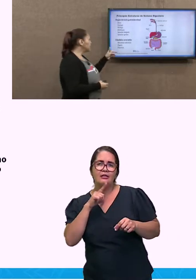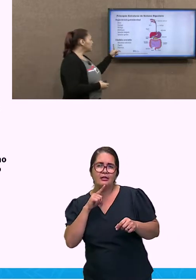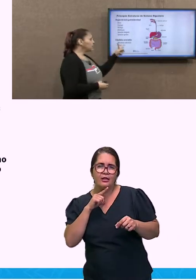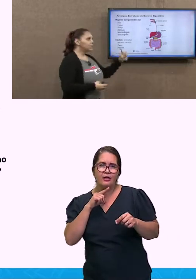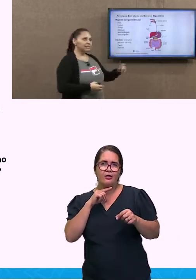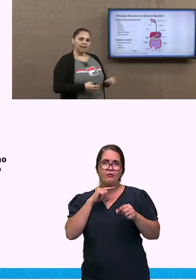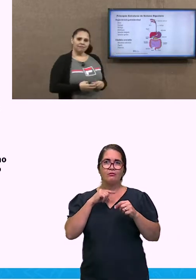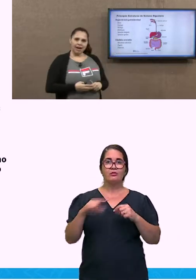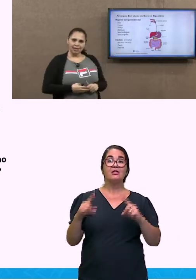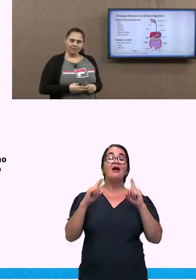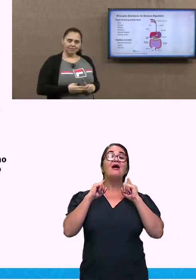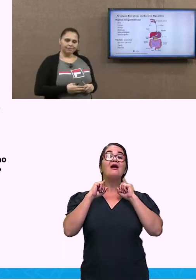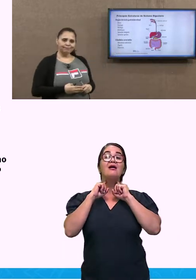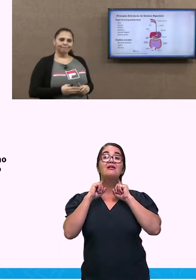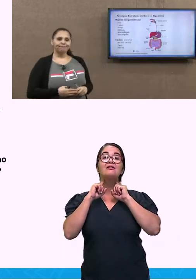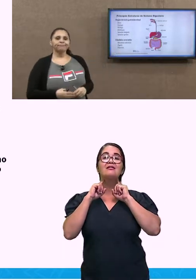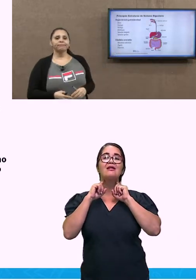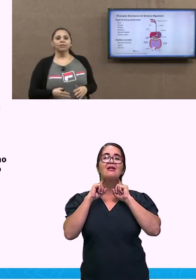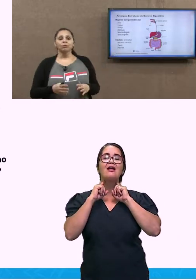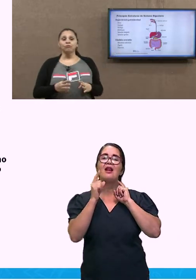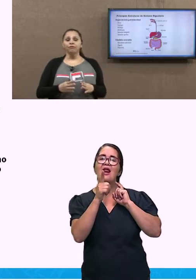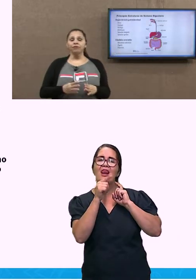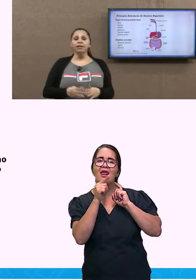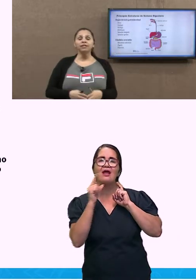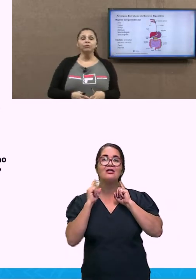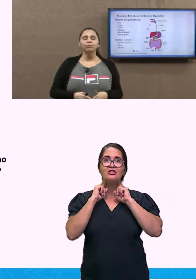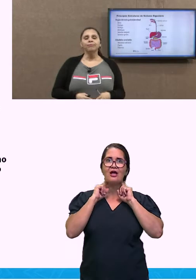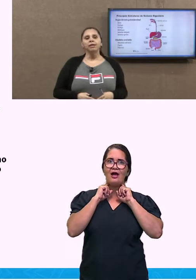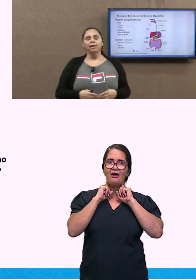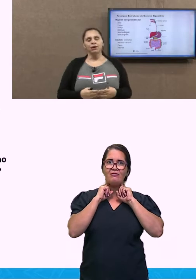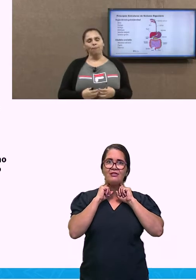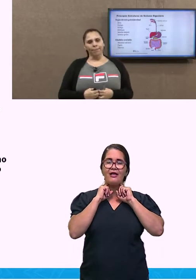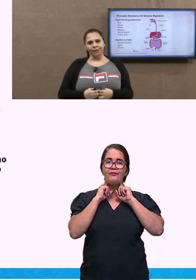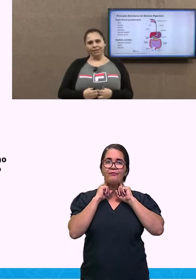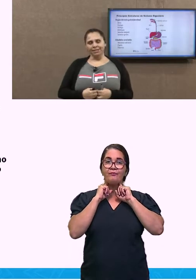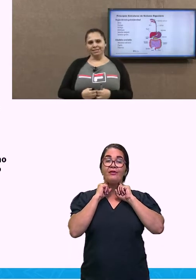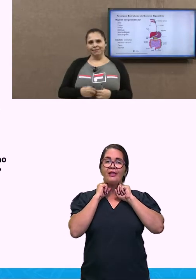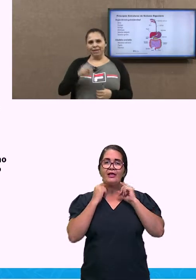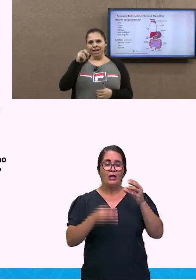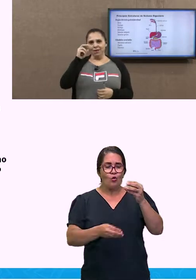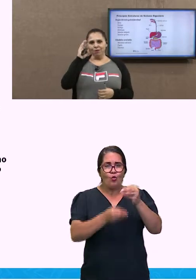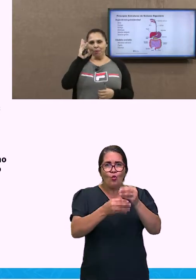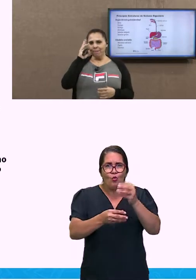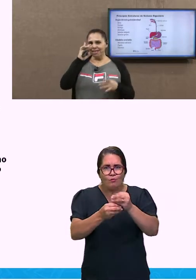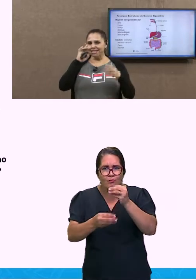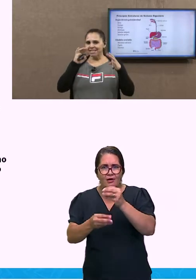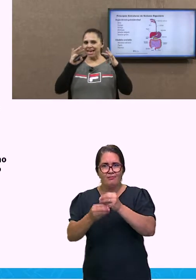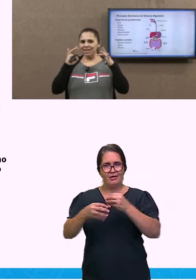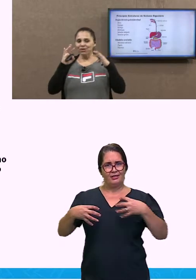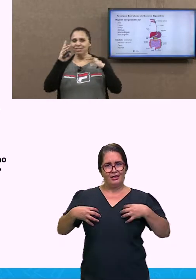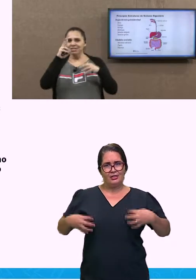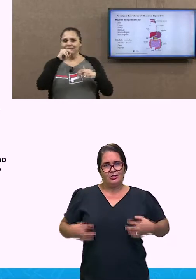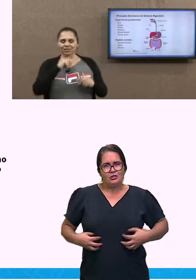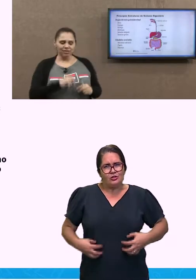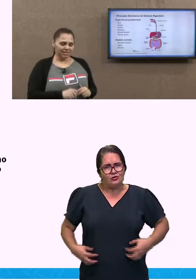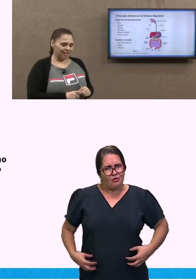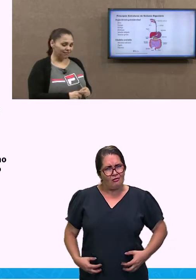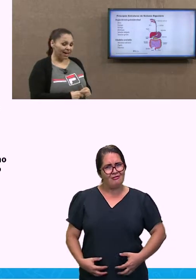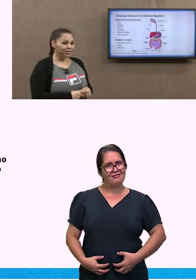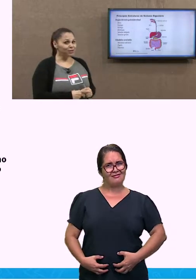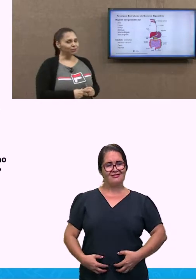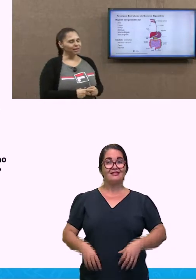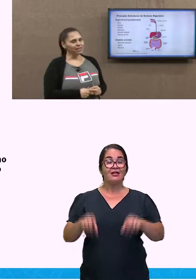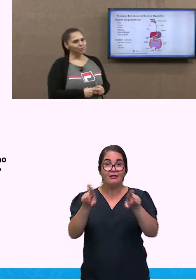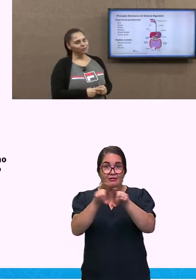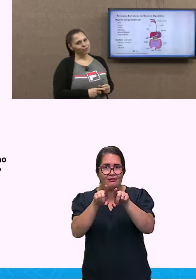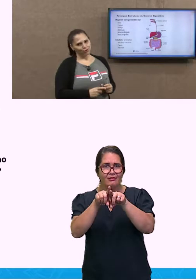as glândulas salivares, o fígado e o pâncreas. Vamos pensar nas nossas glândulas